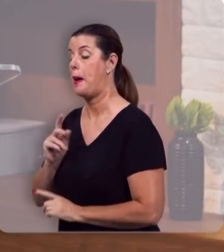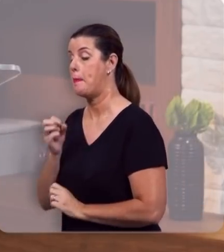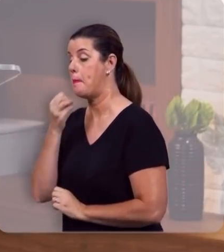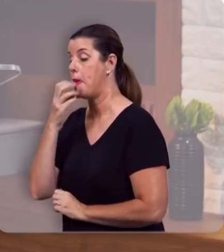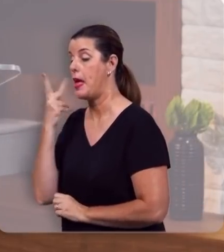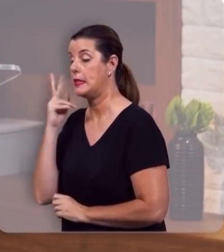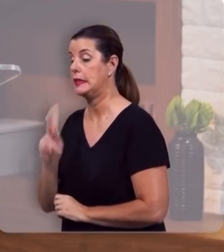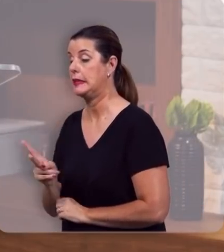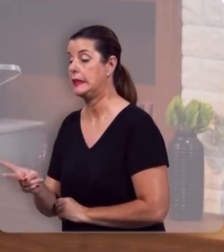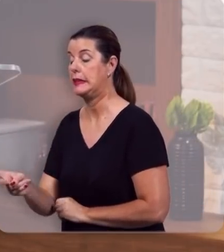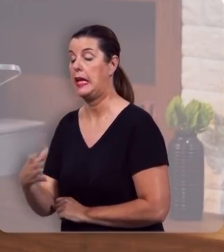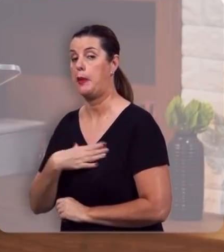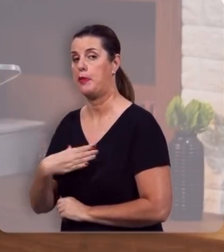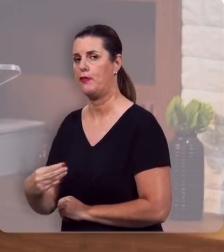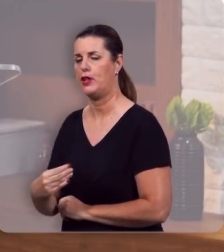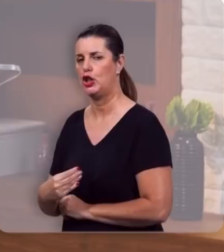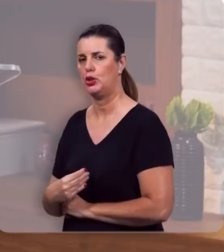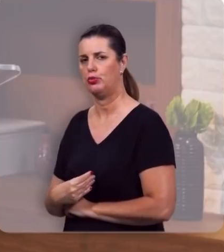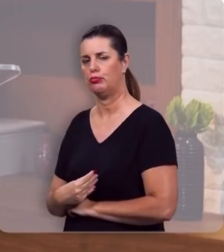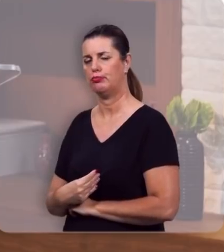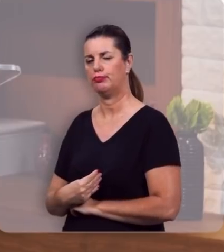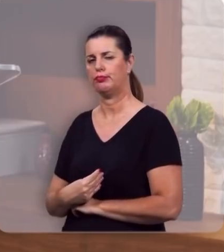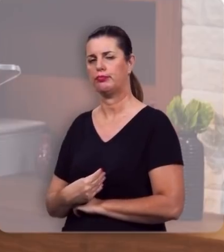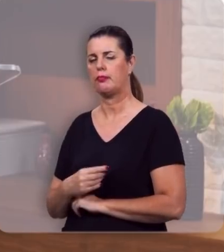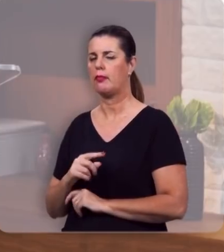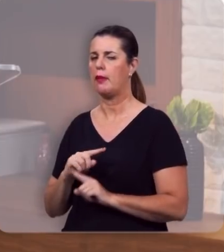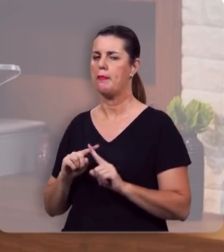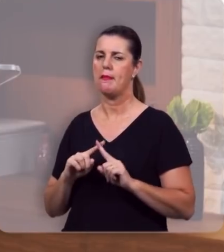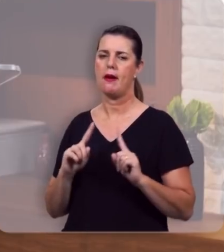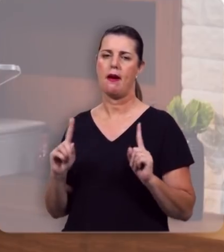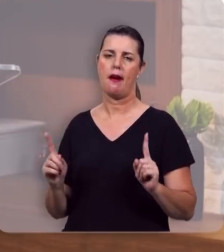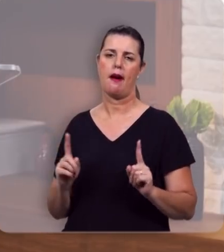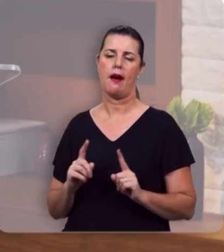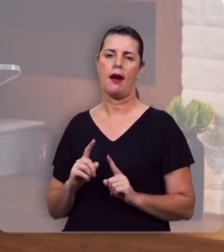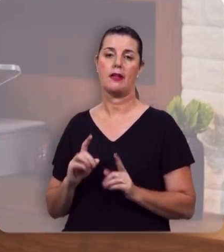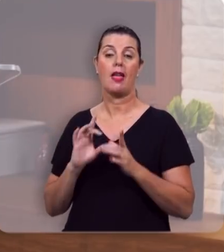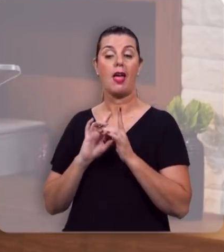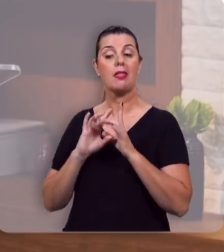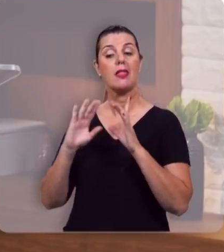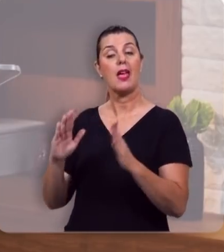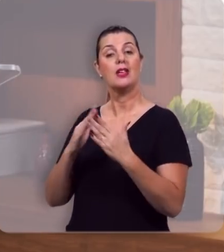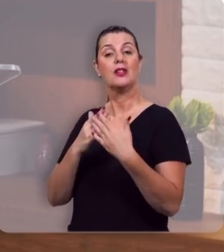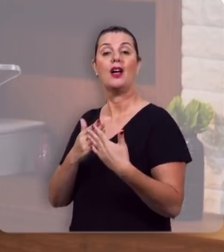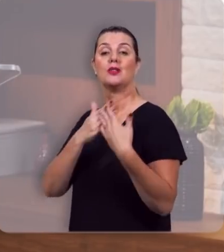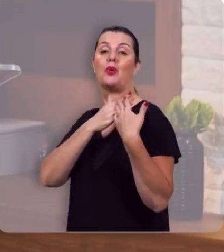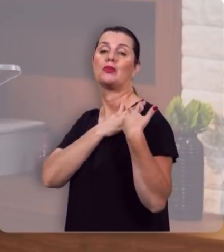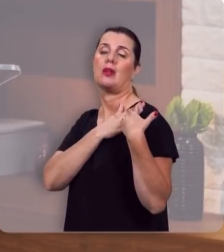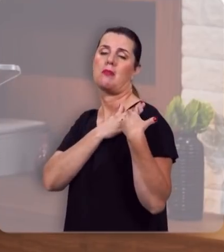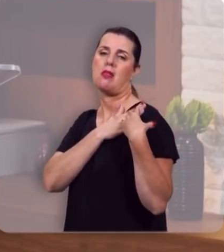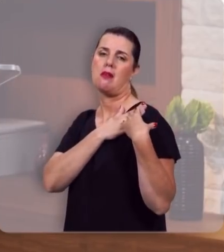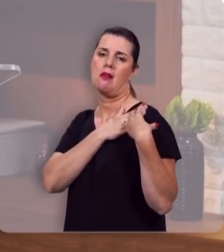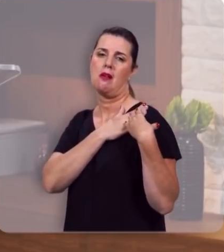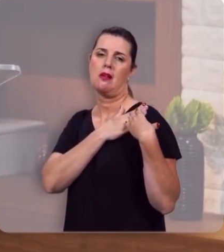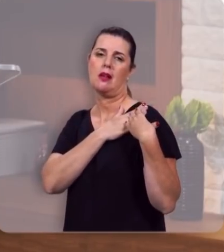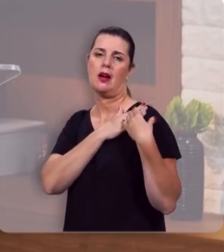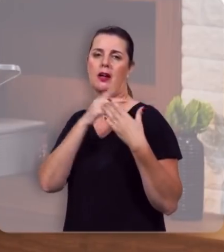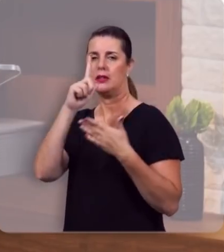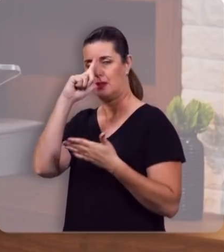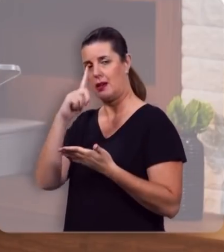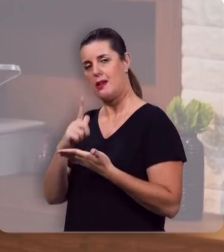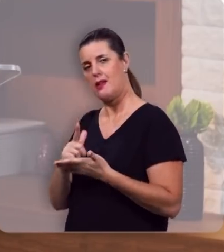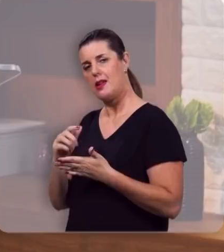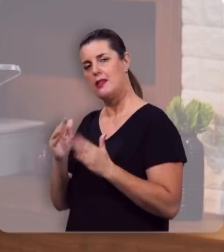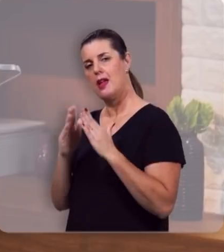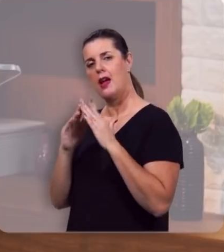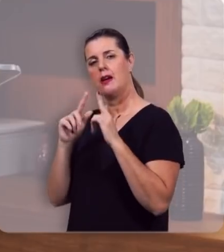bem na foto com os filhos, mas abrem mão do seu papel de líderes do